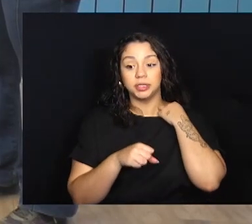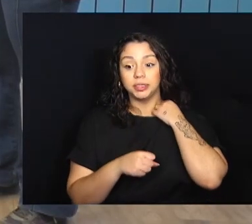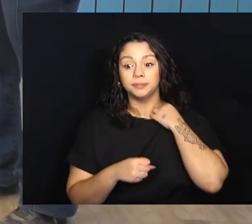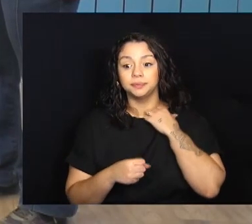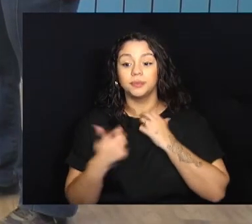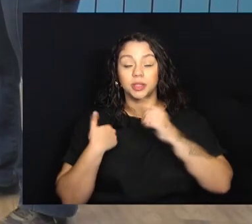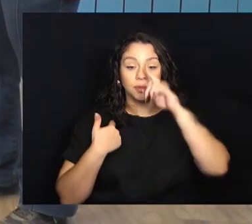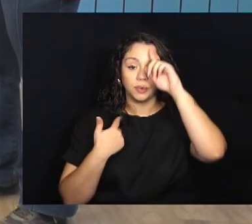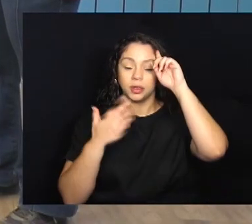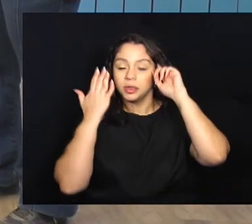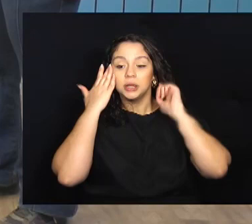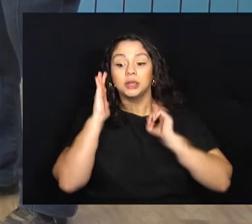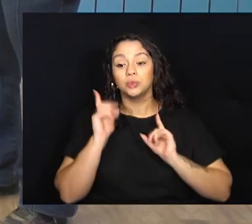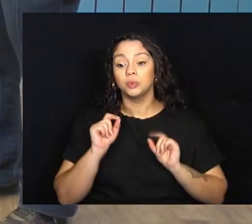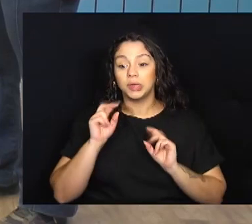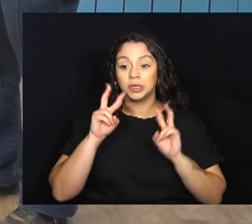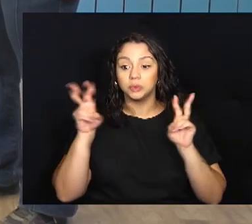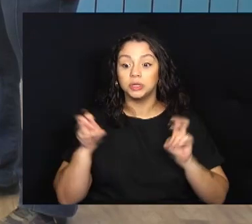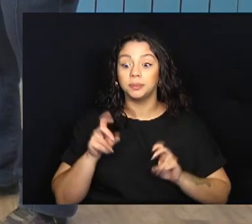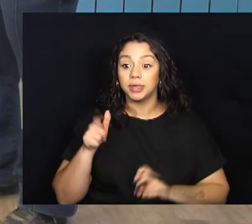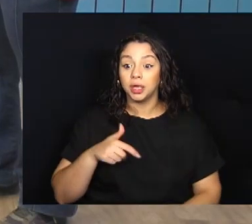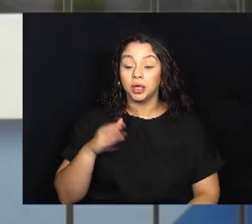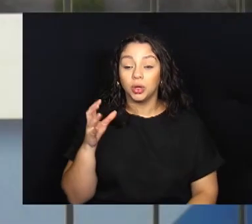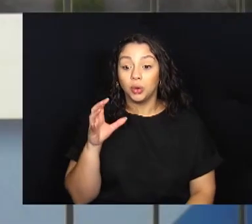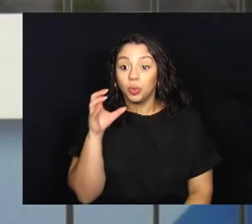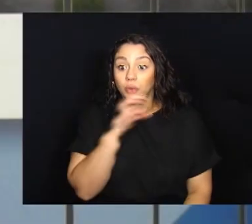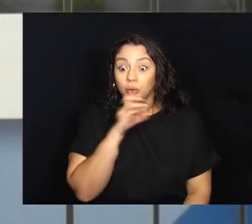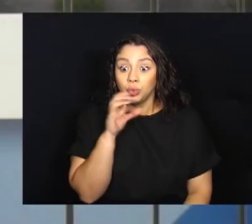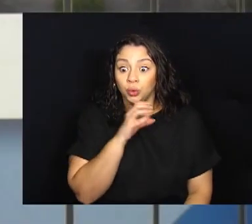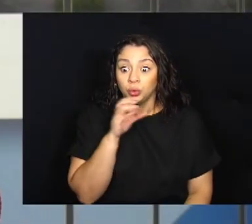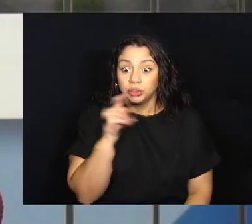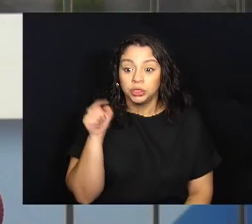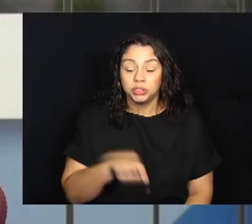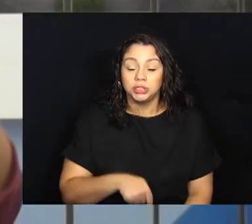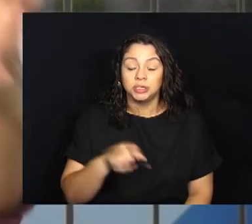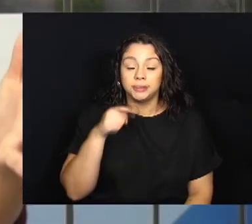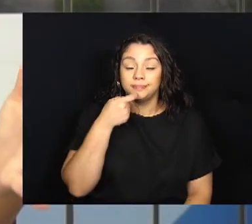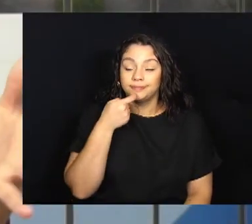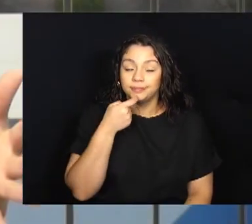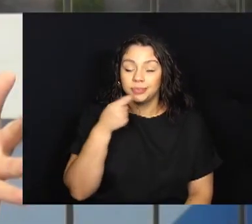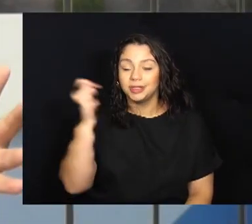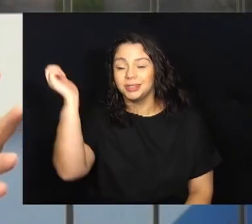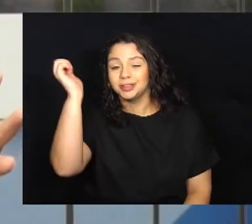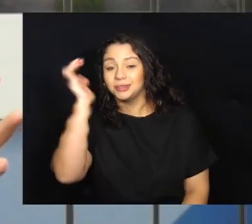entendo que essa talvez seja uma das questões mais urgentes em Campinas, no Brasil e no